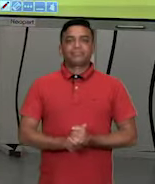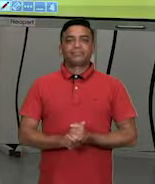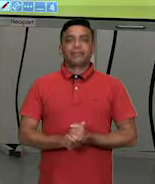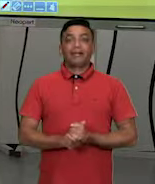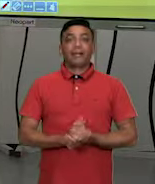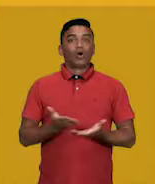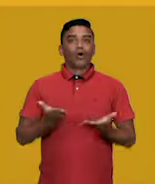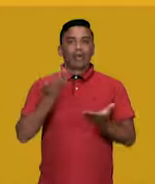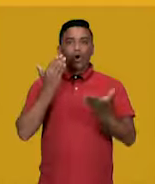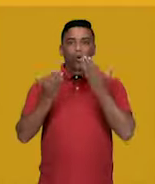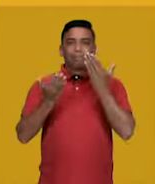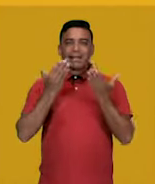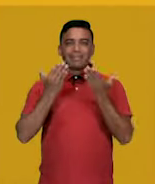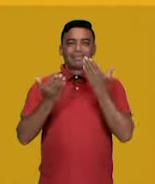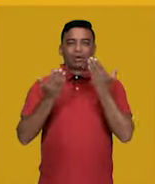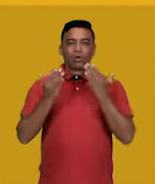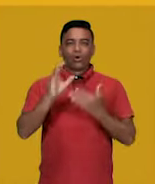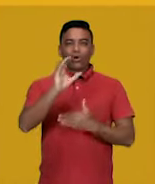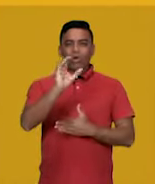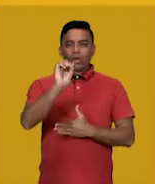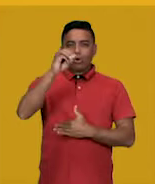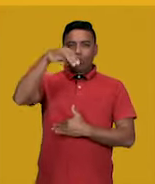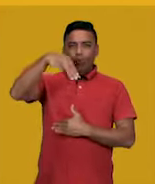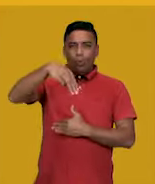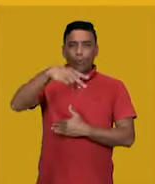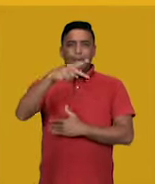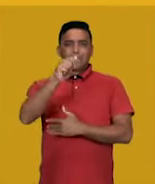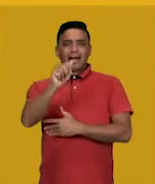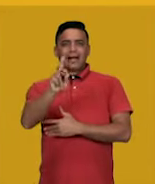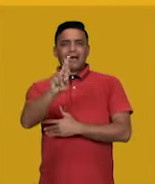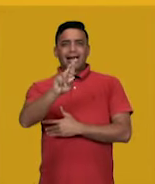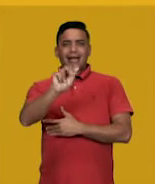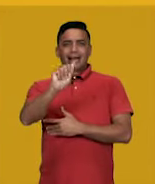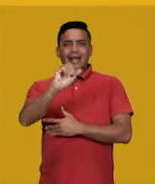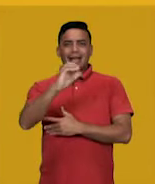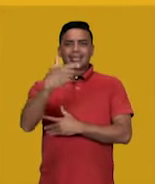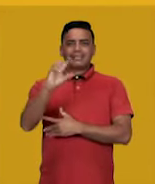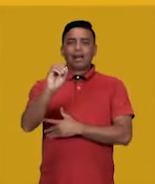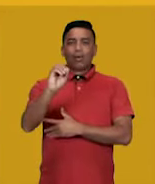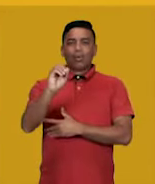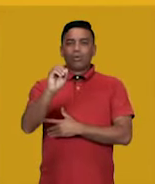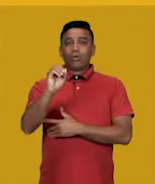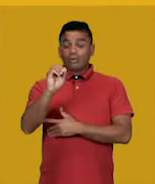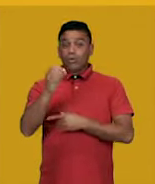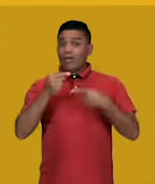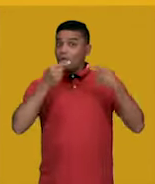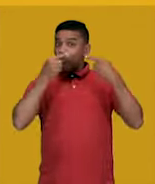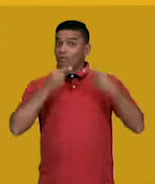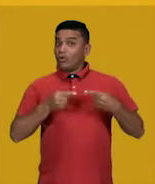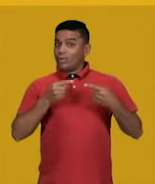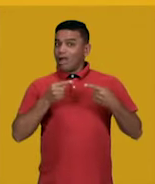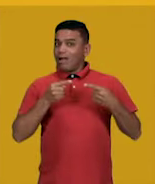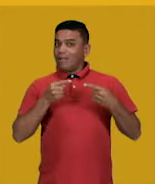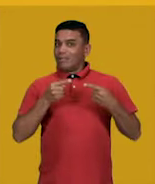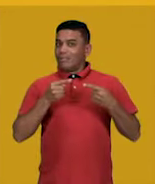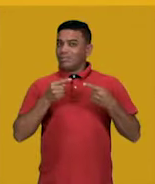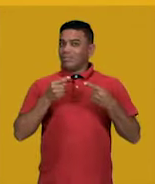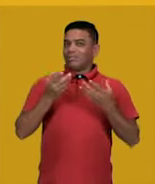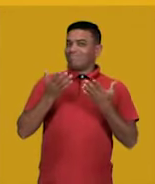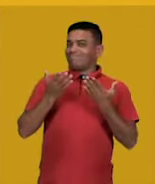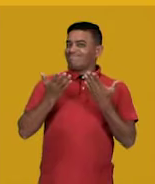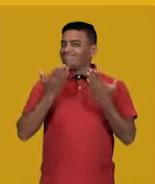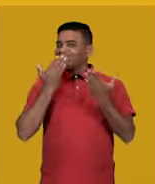Comparação. Vejamos. Comparar é confrontar elementos, identificando pontos de analogia ou